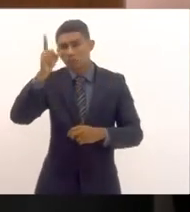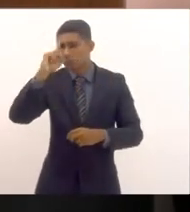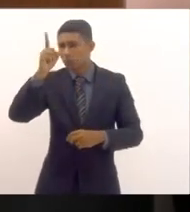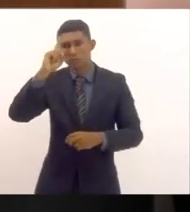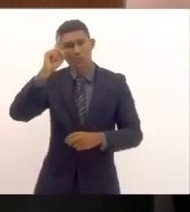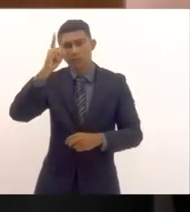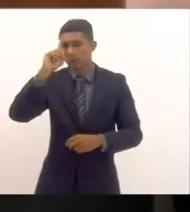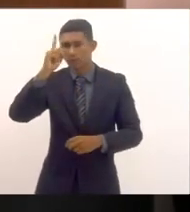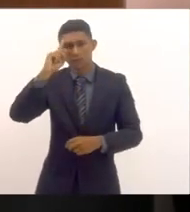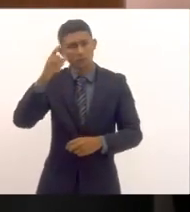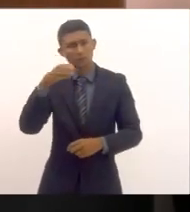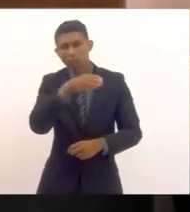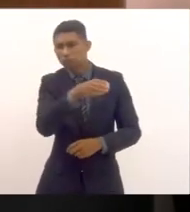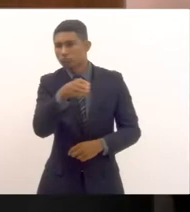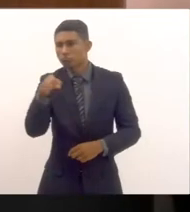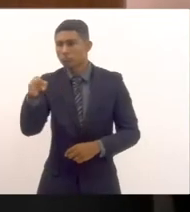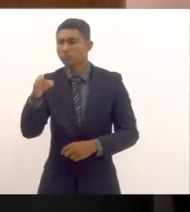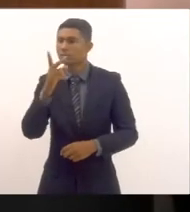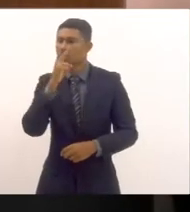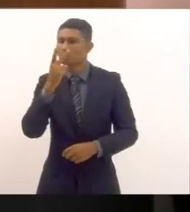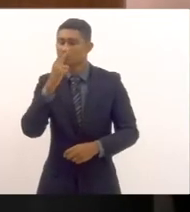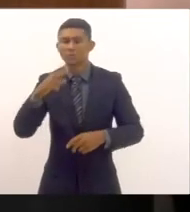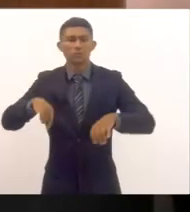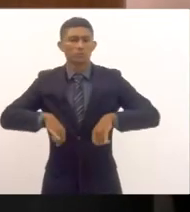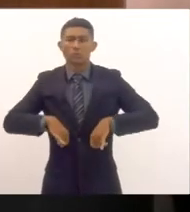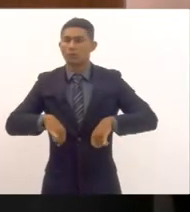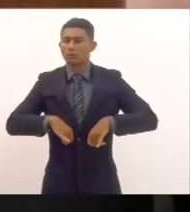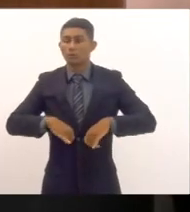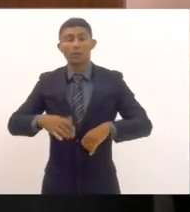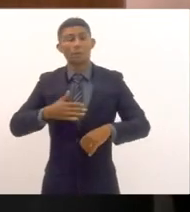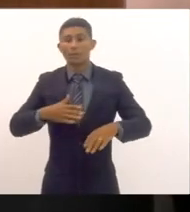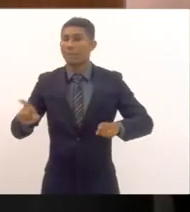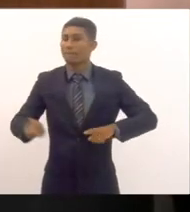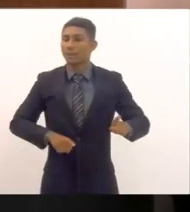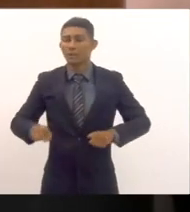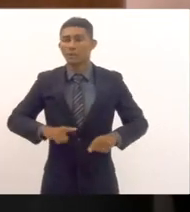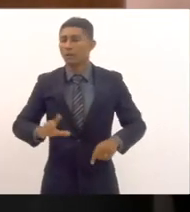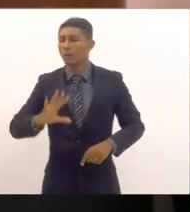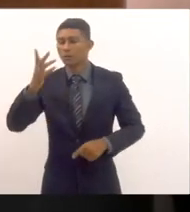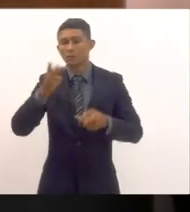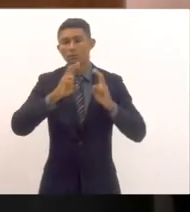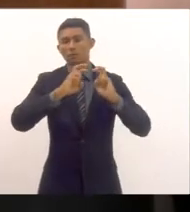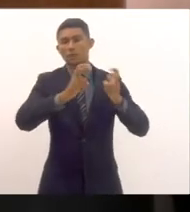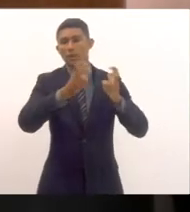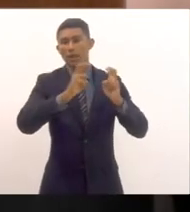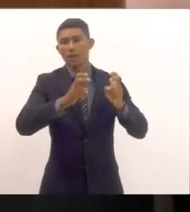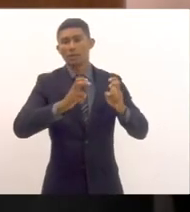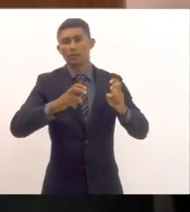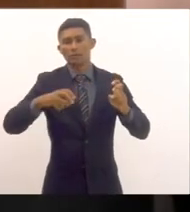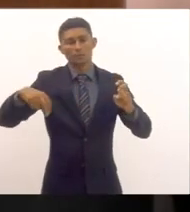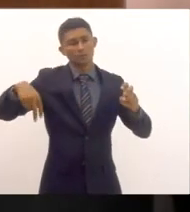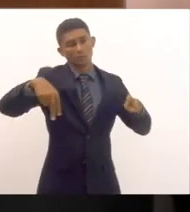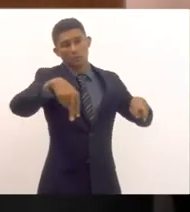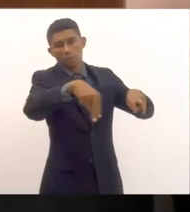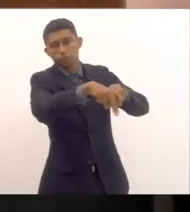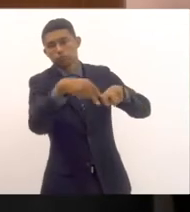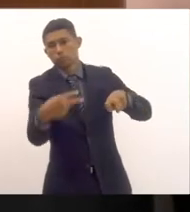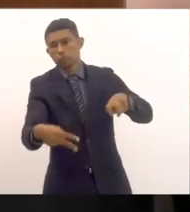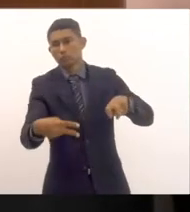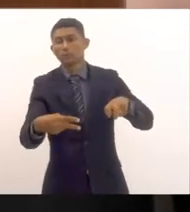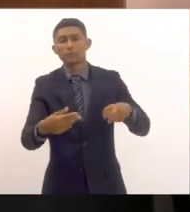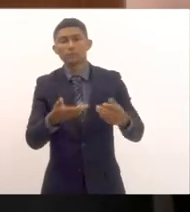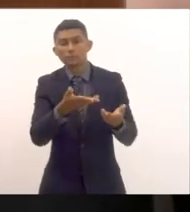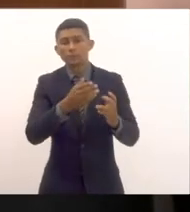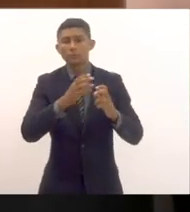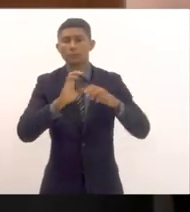dias que fica todo dia e é massacrado que ver as suas pessoas Minha prima foi morta por pelada para o trem 2017 e a SuperVia para